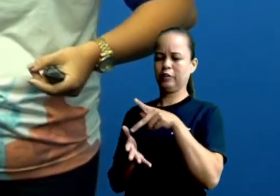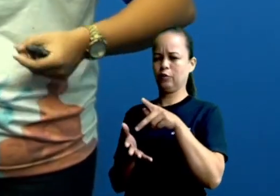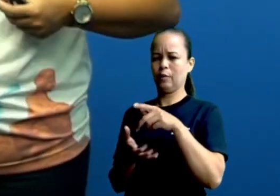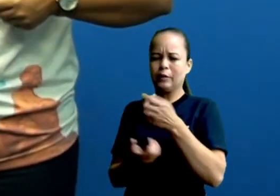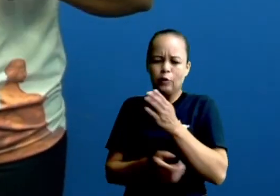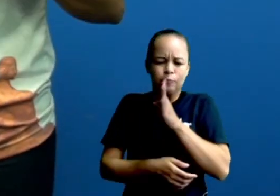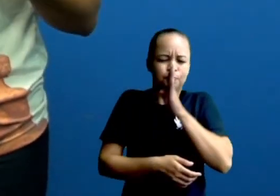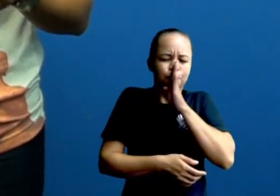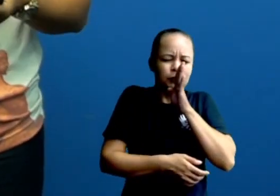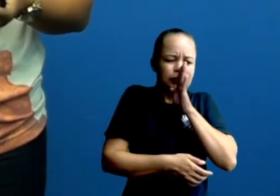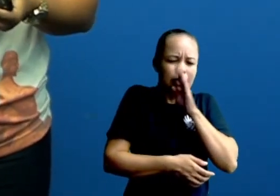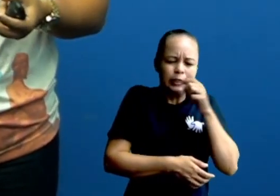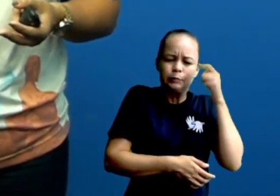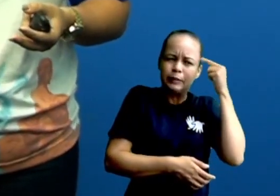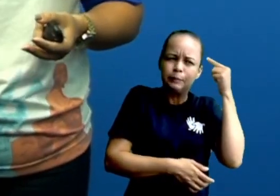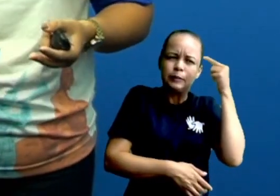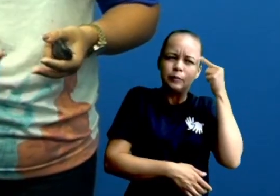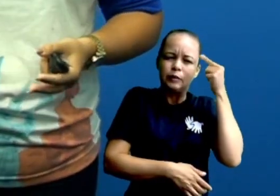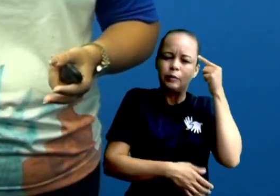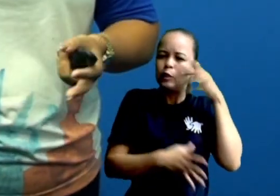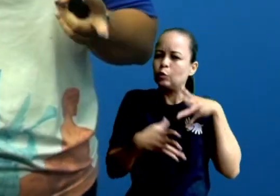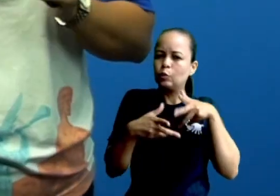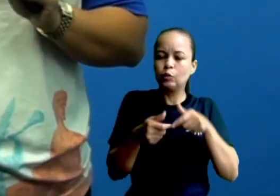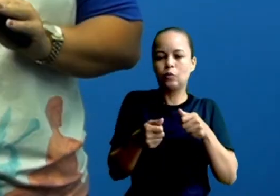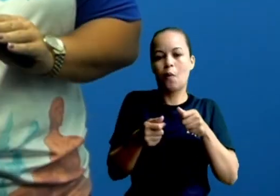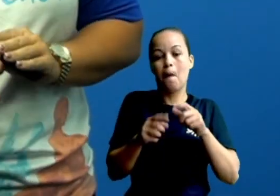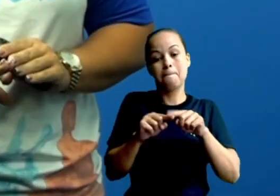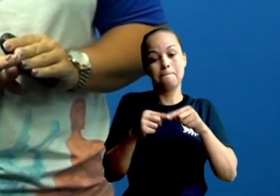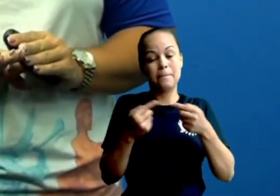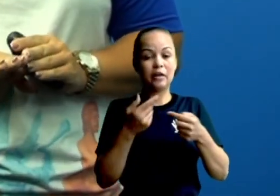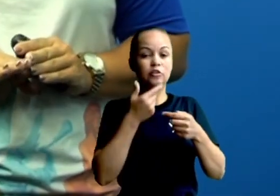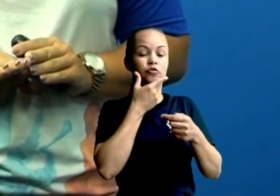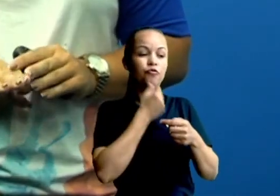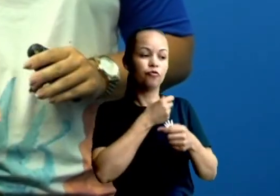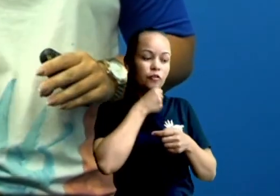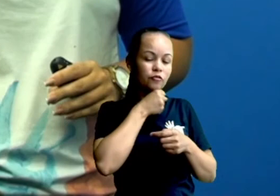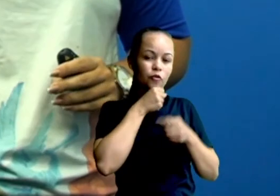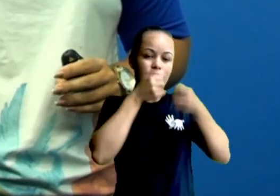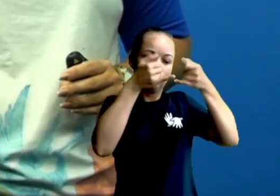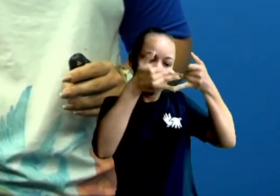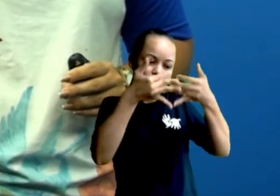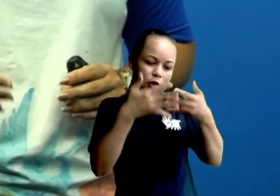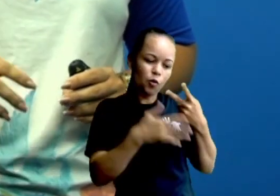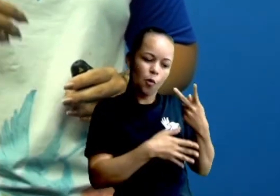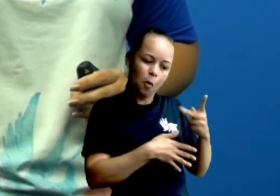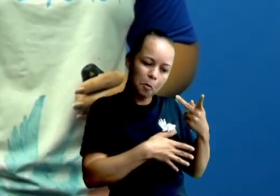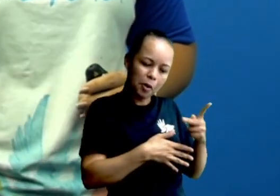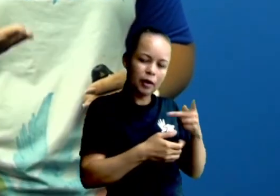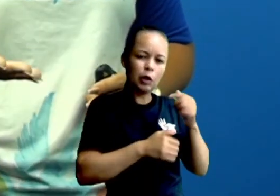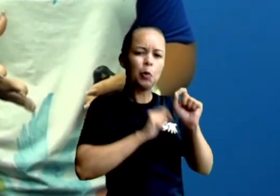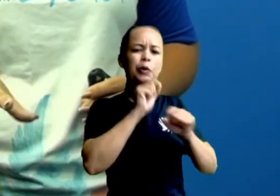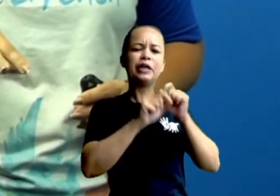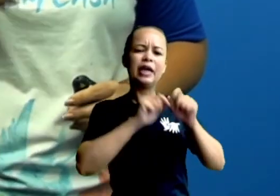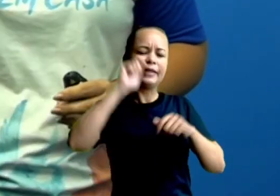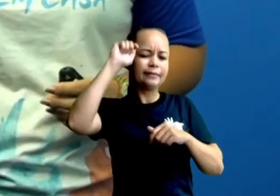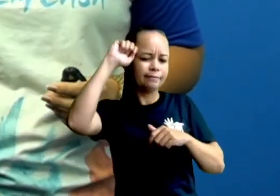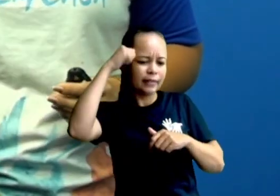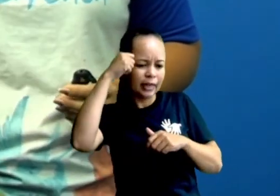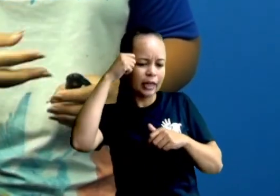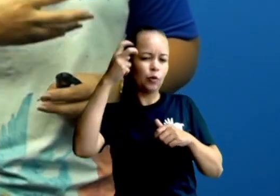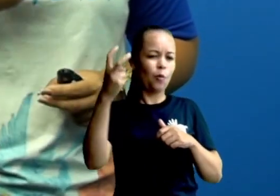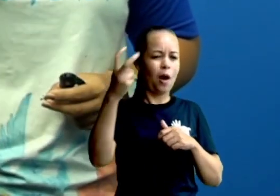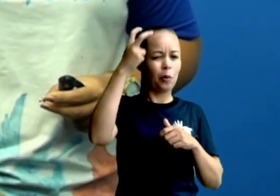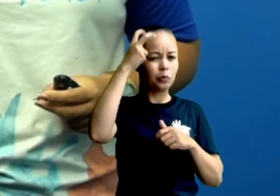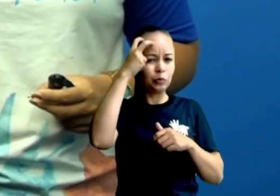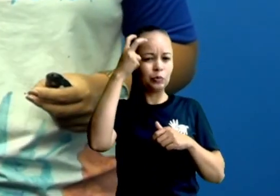pensando em tudo aquilo, né? Mas quando o avô dele explicou para ele o que era ser negro, a